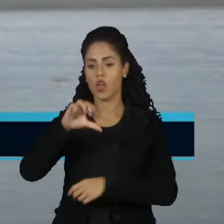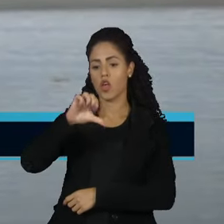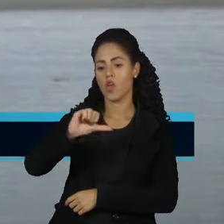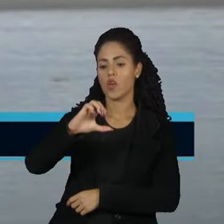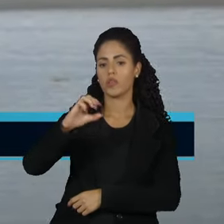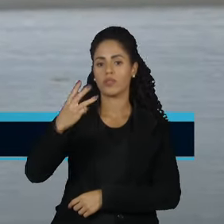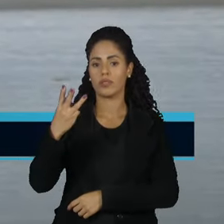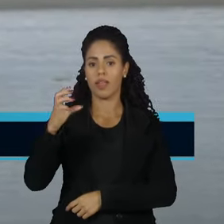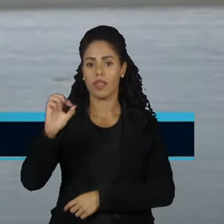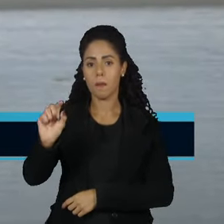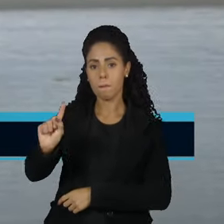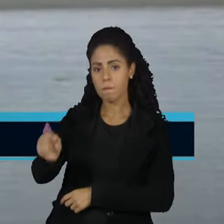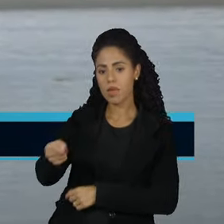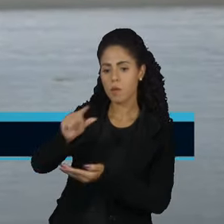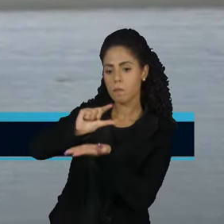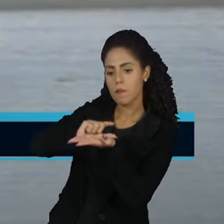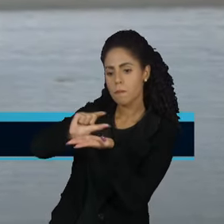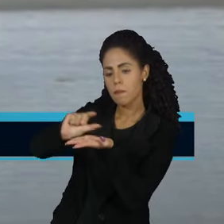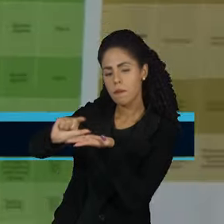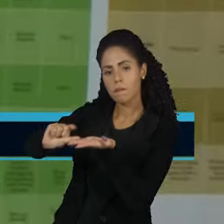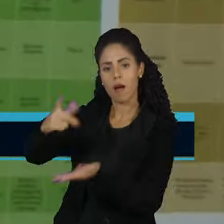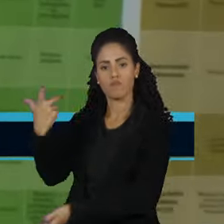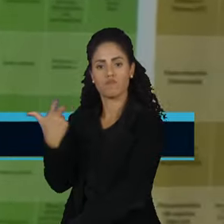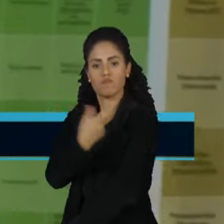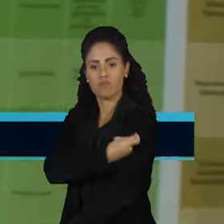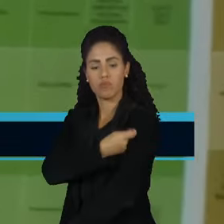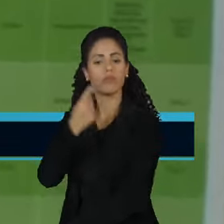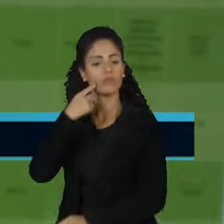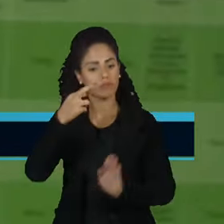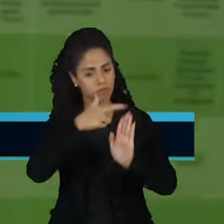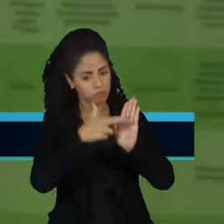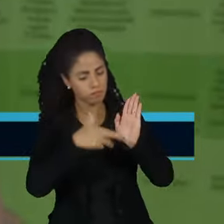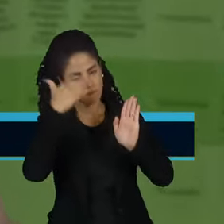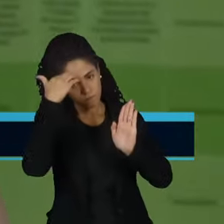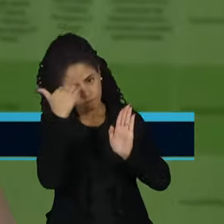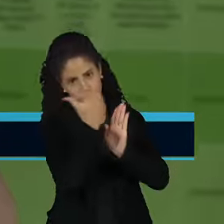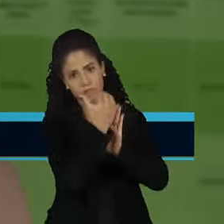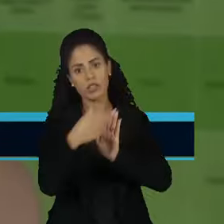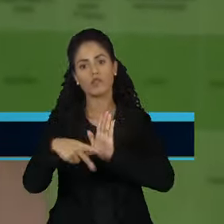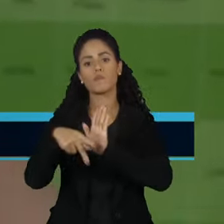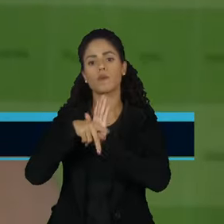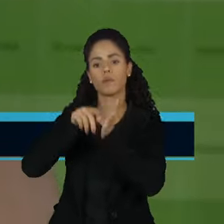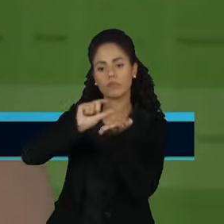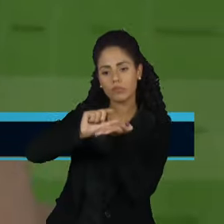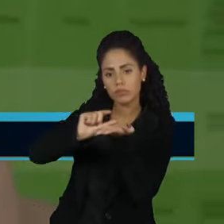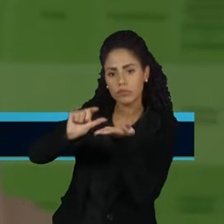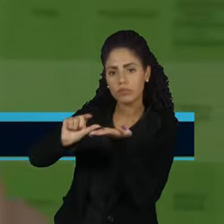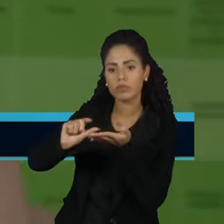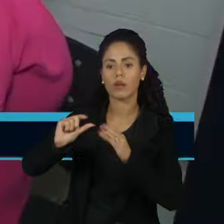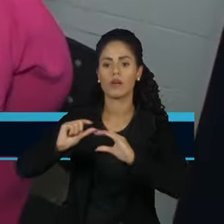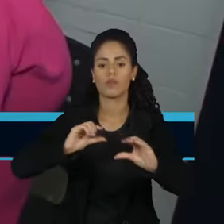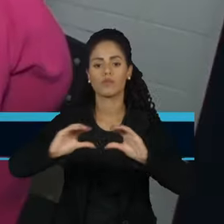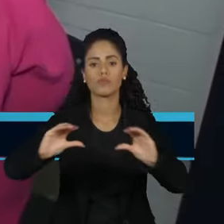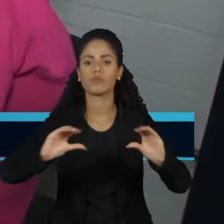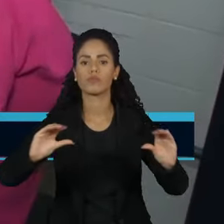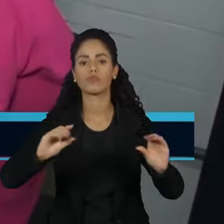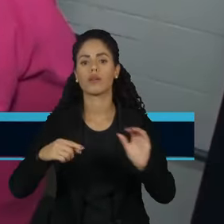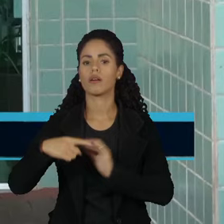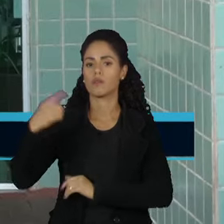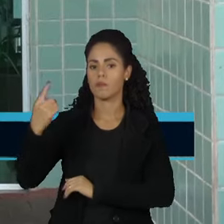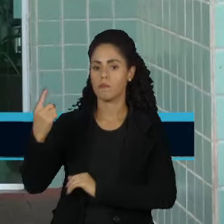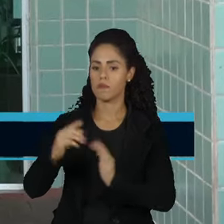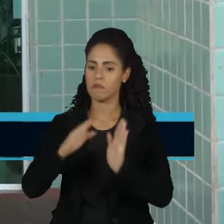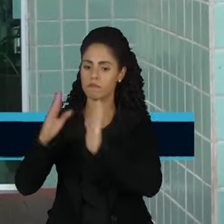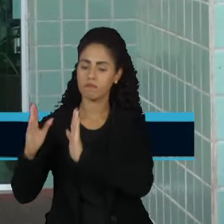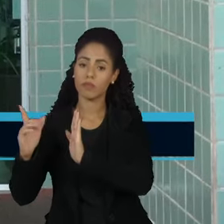930 mil doses de vacina, respeita os critérios estabelecidos na distribuição da primeira leva de imunizantes.